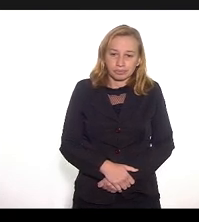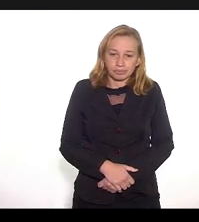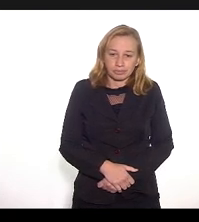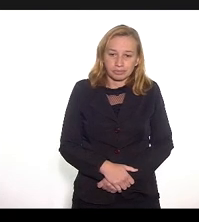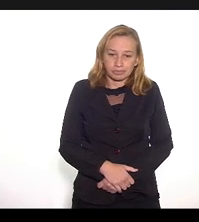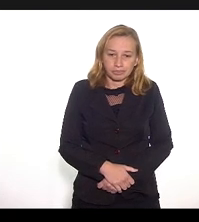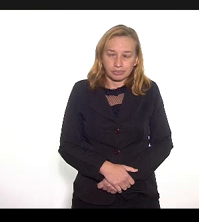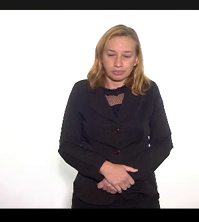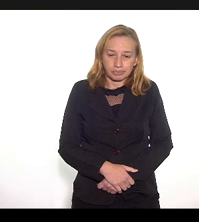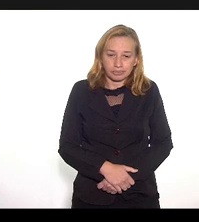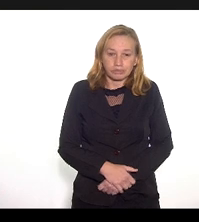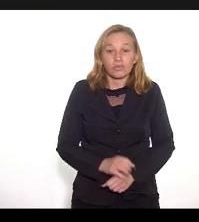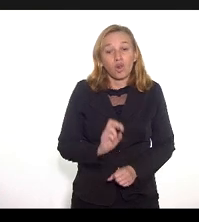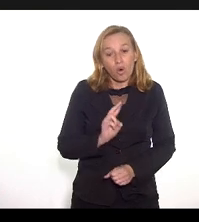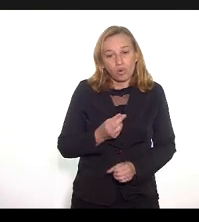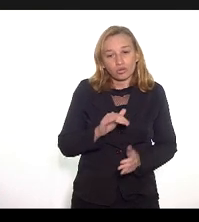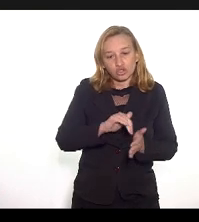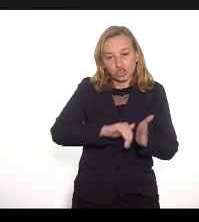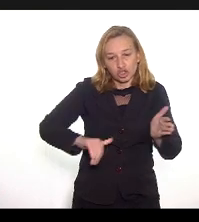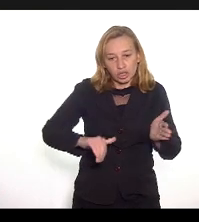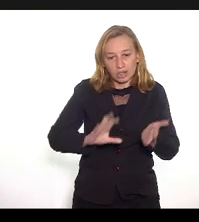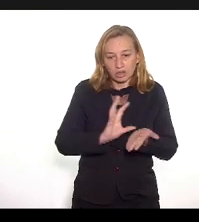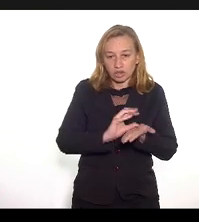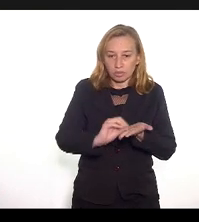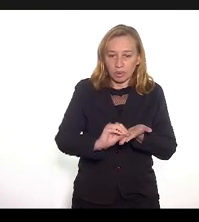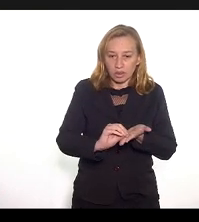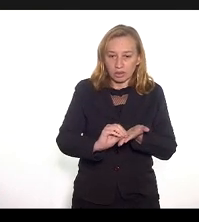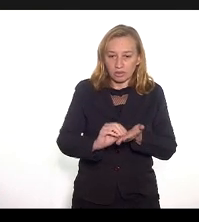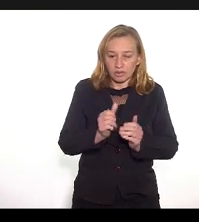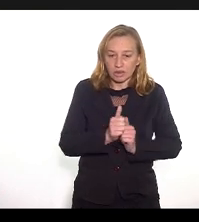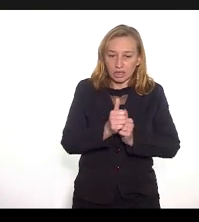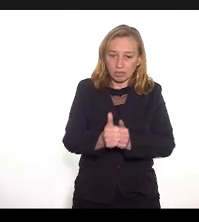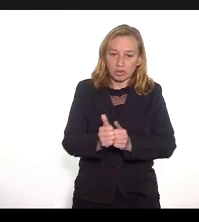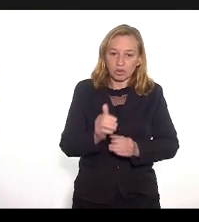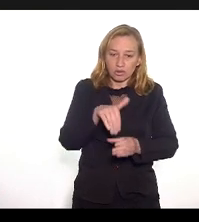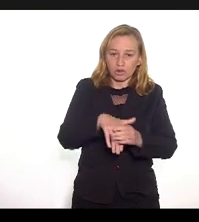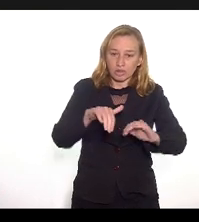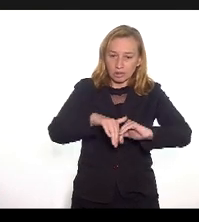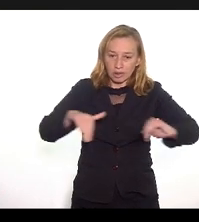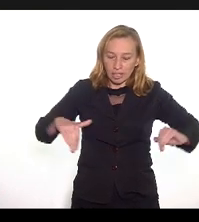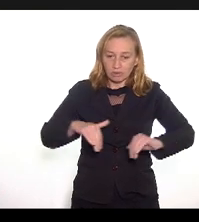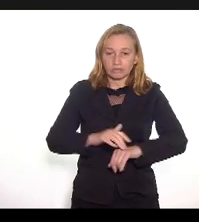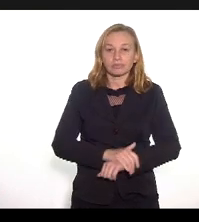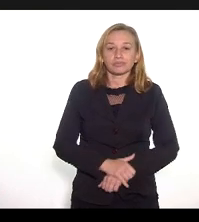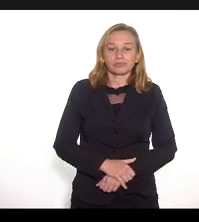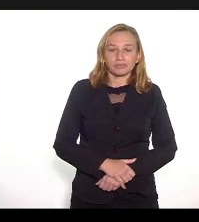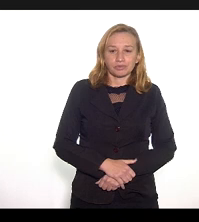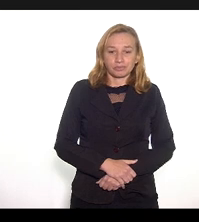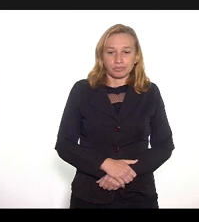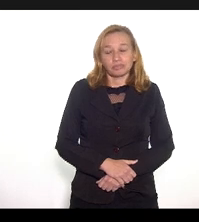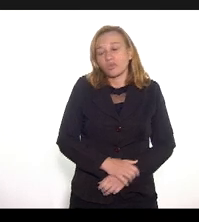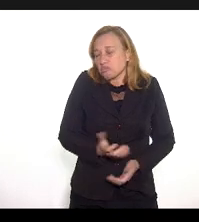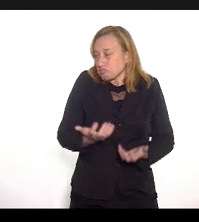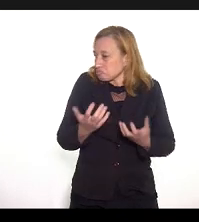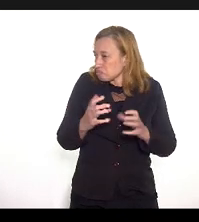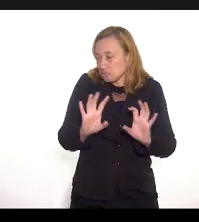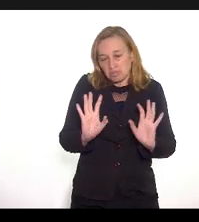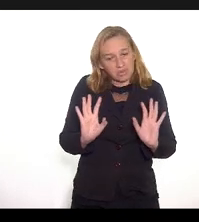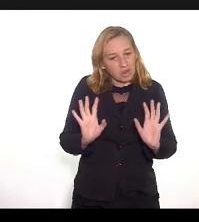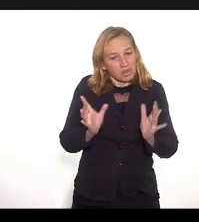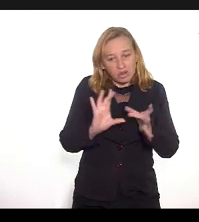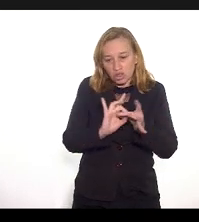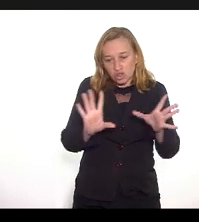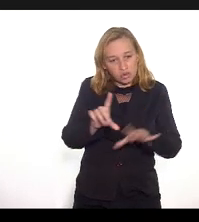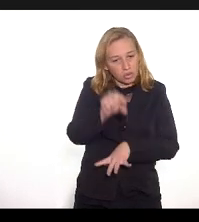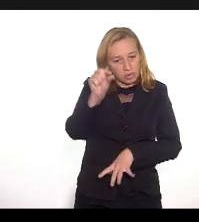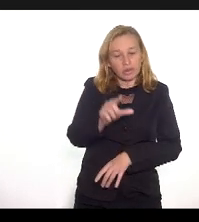A excelência também pode retirar de pauta e fazer eu lhe encaminho votos e voto separado. Como o senhor quiser.